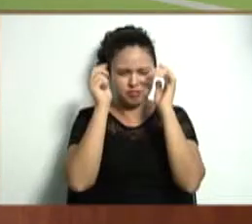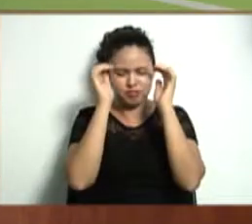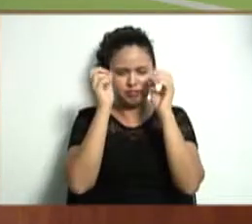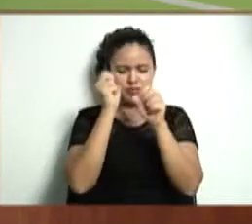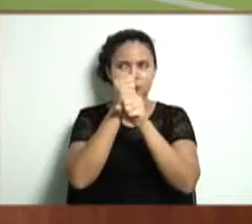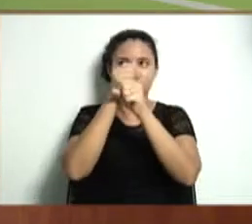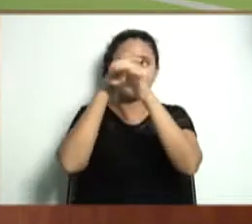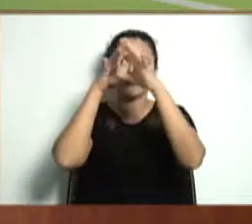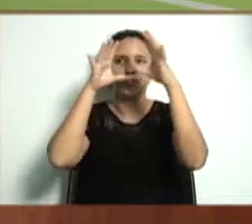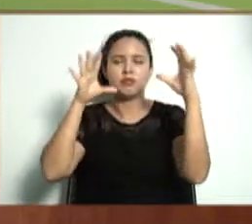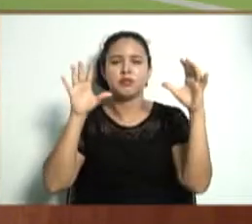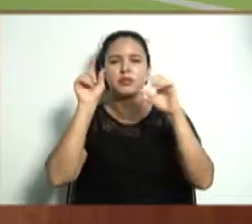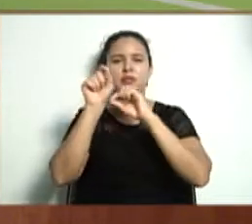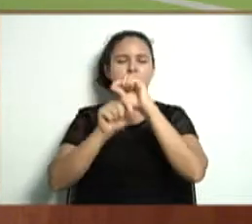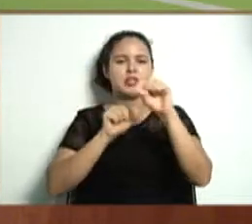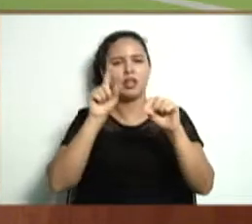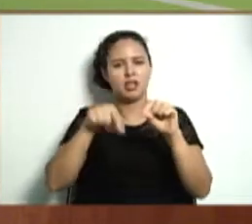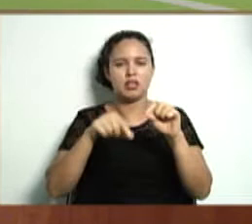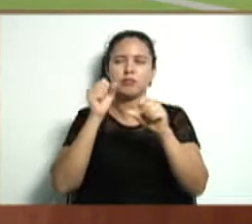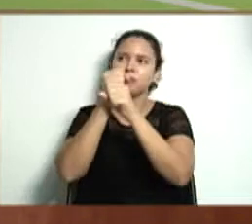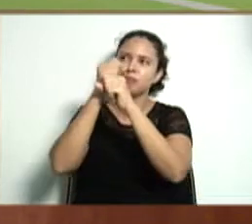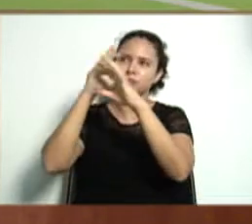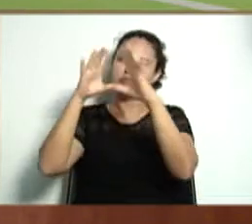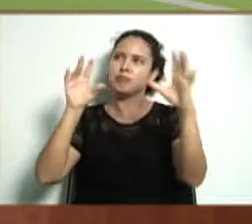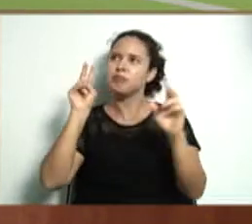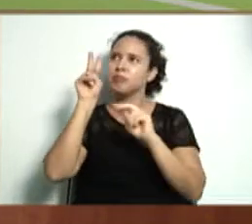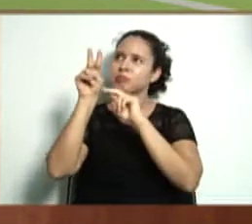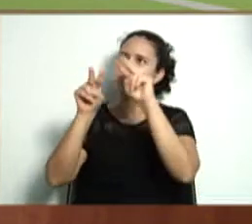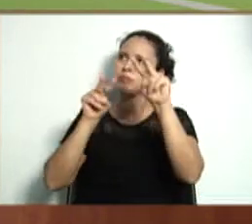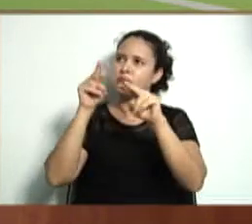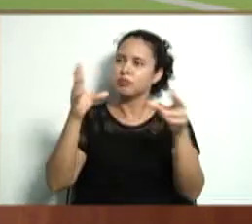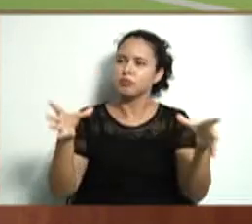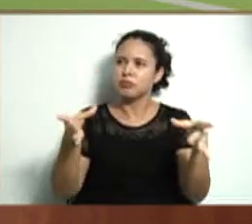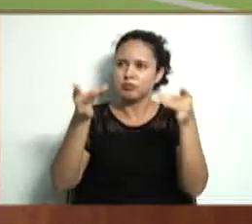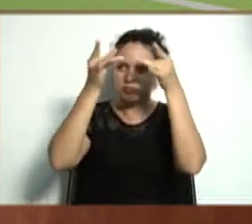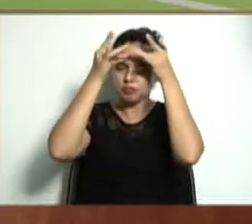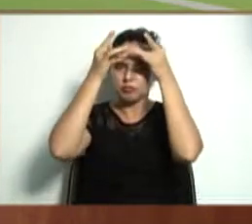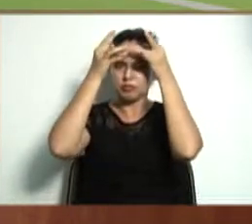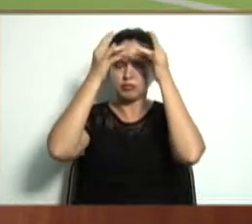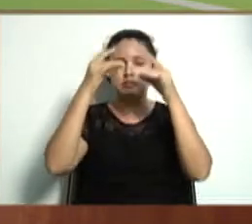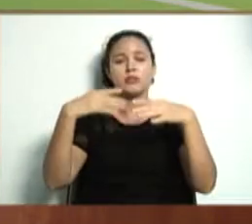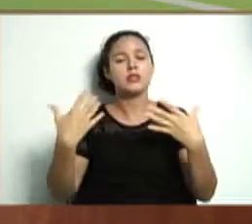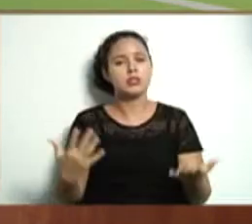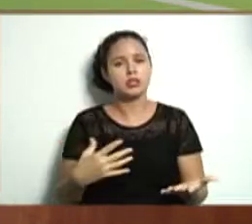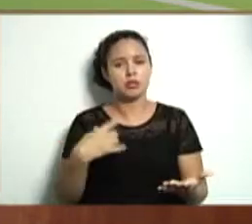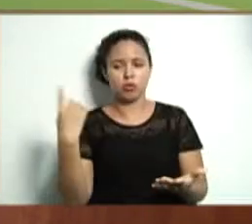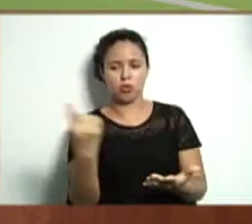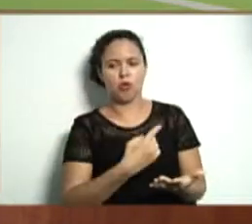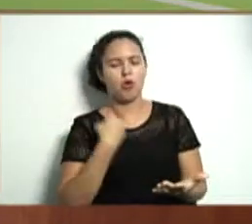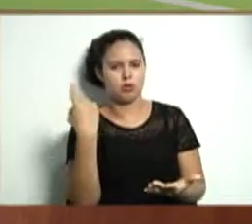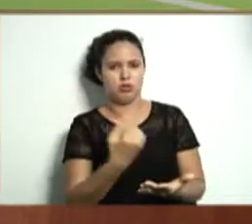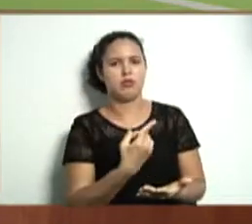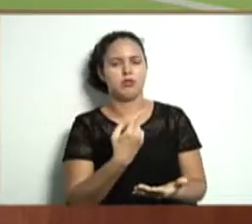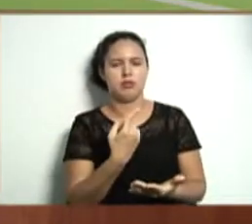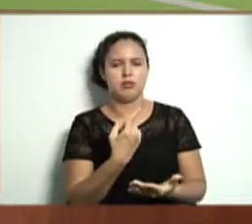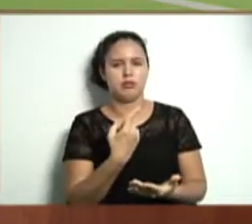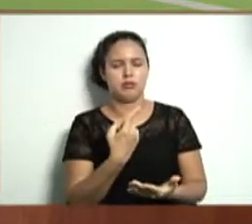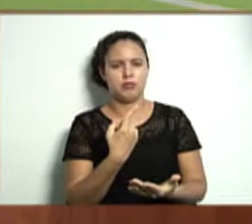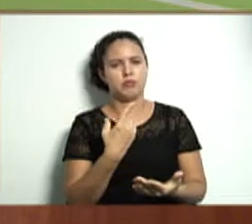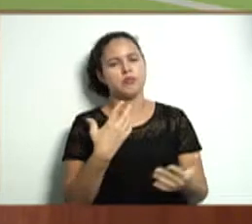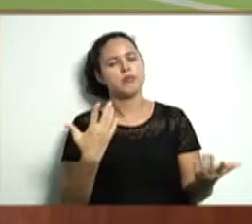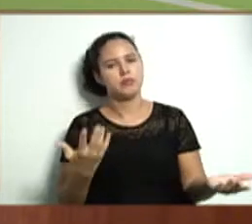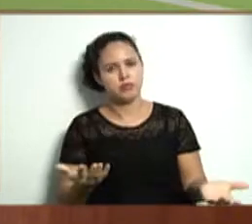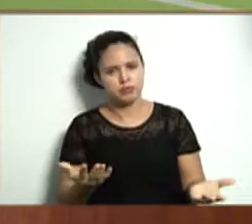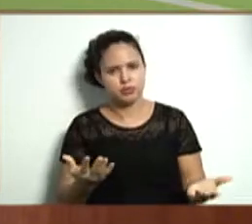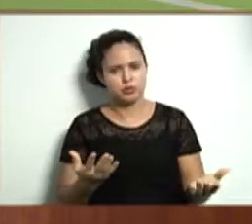seria esta a imagem para ajudar a memorizar. Então, nosso jeito de ser, dois